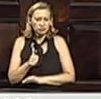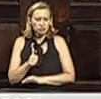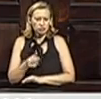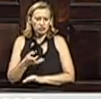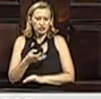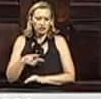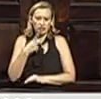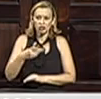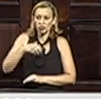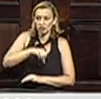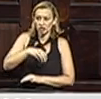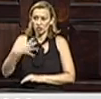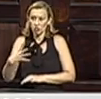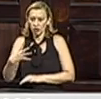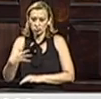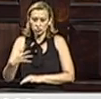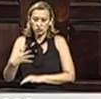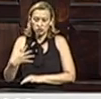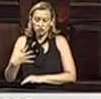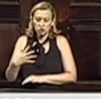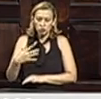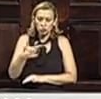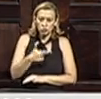94. 5, R$